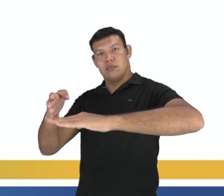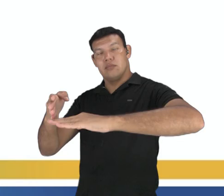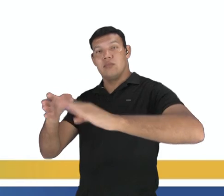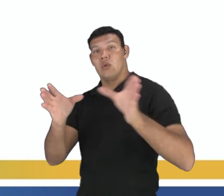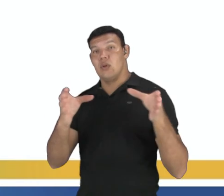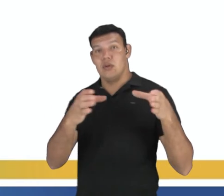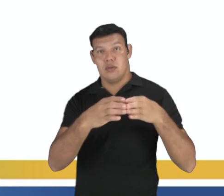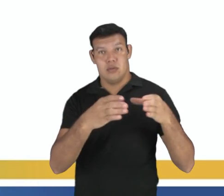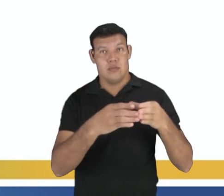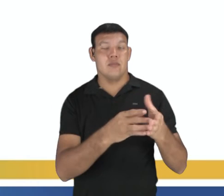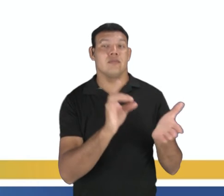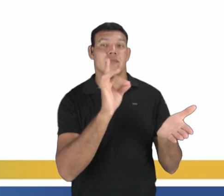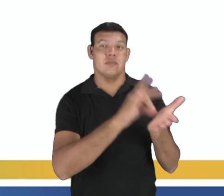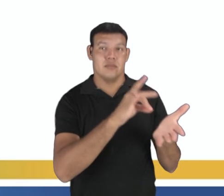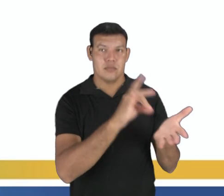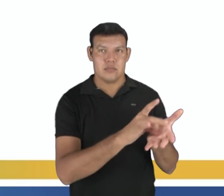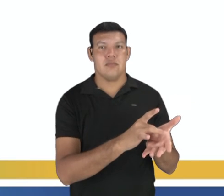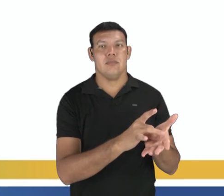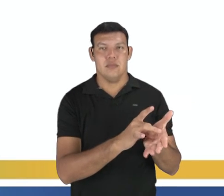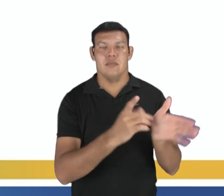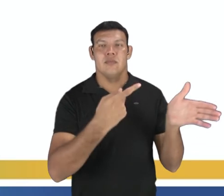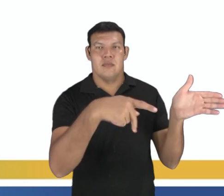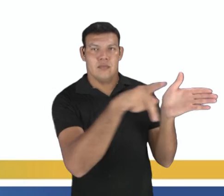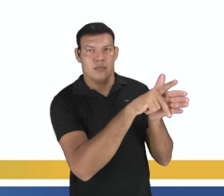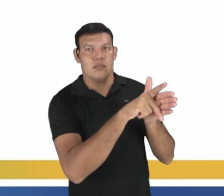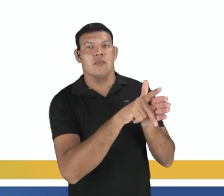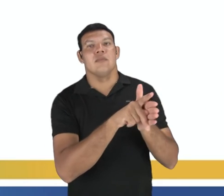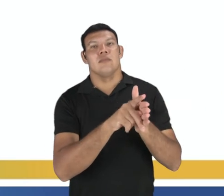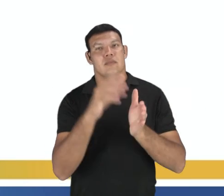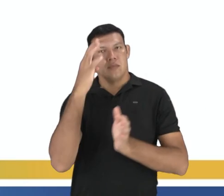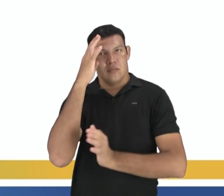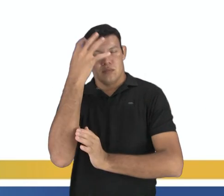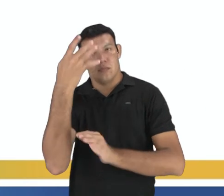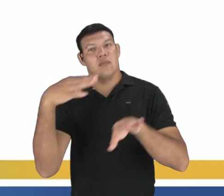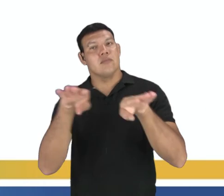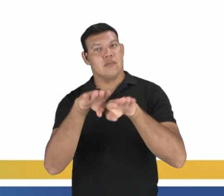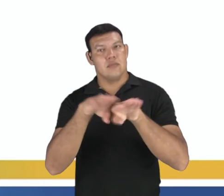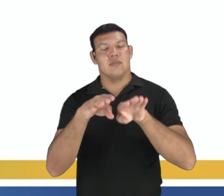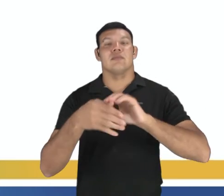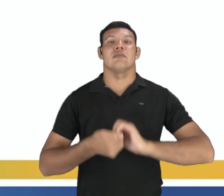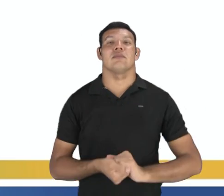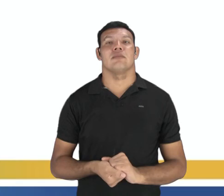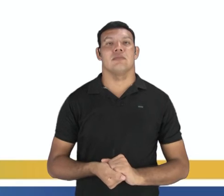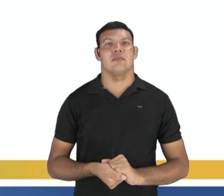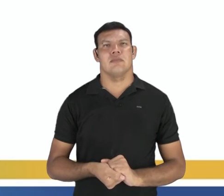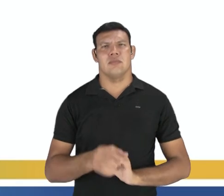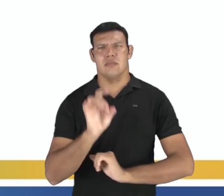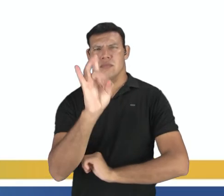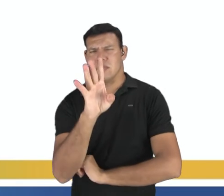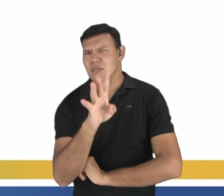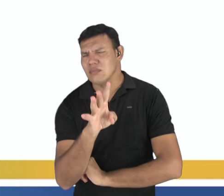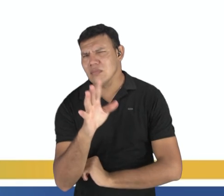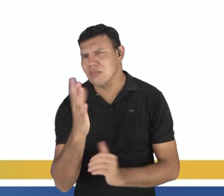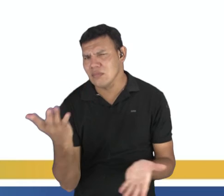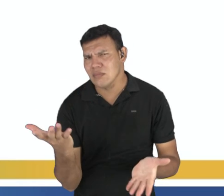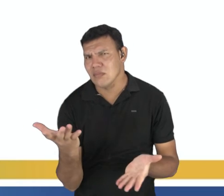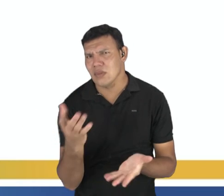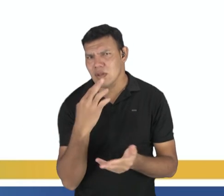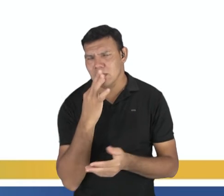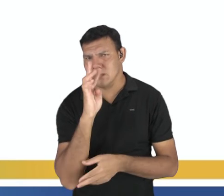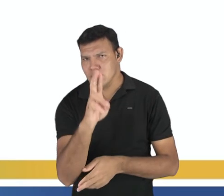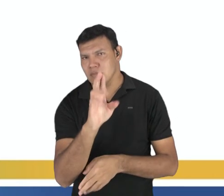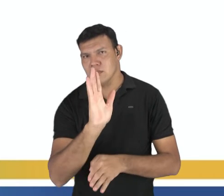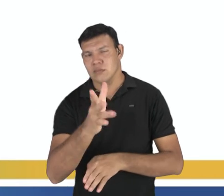conjuntos numéricos dos reais, ele vai fazer parte dessa solução. Mas só isso adianta?